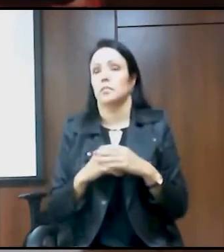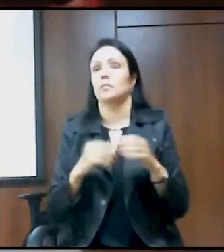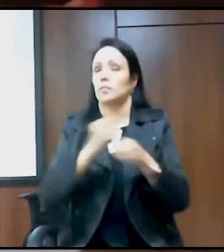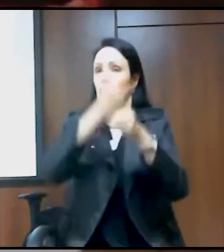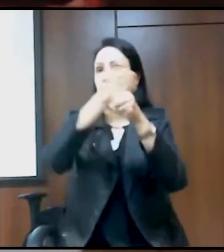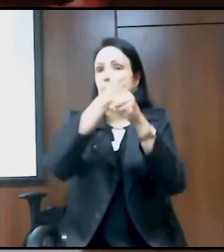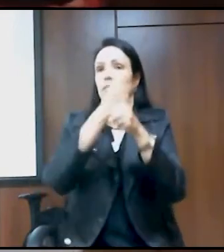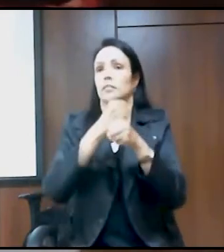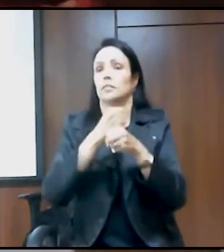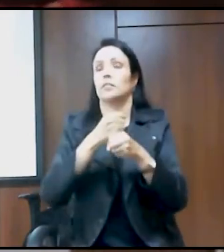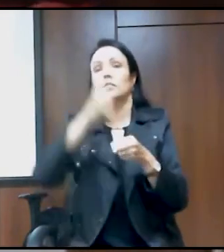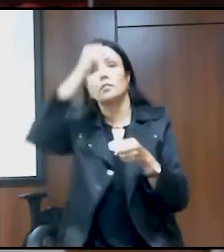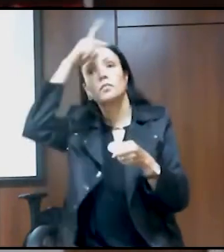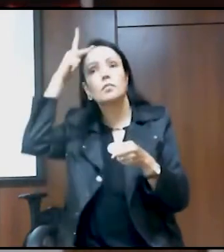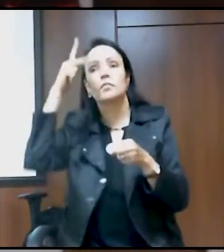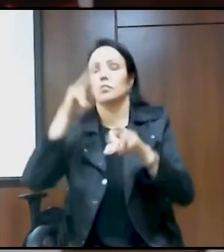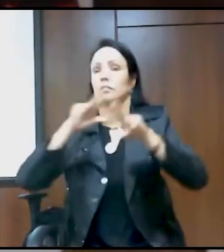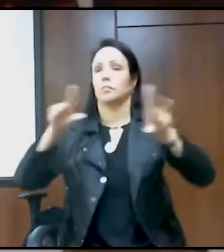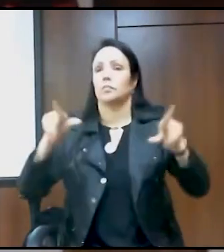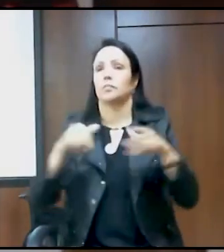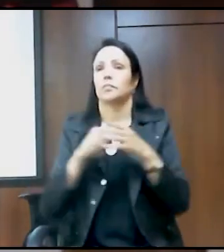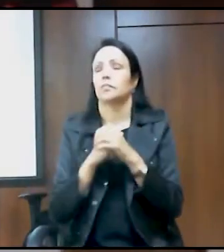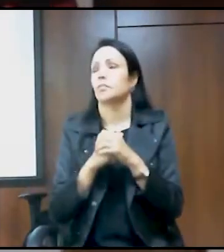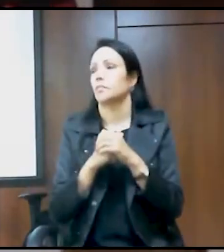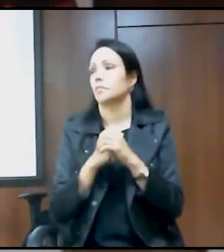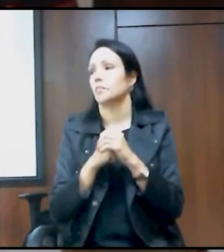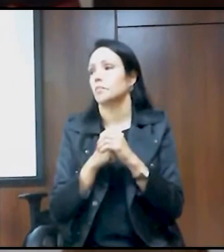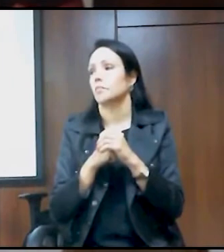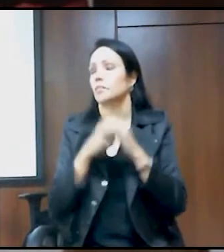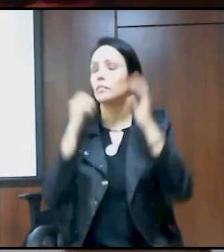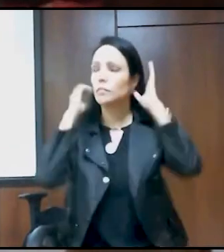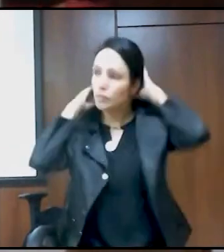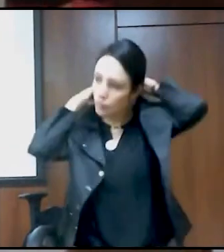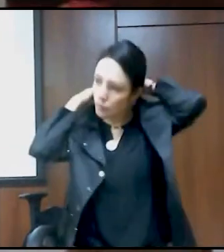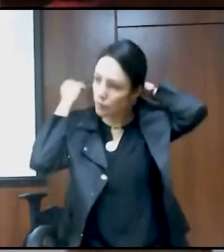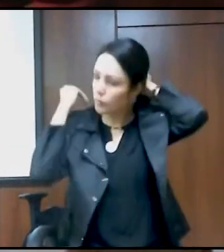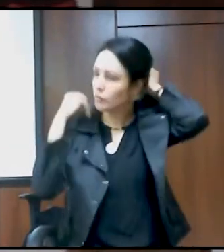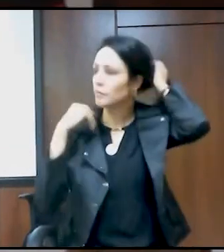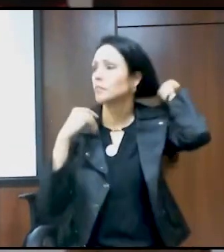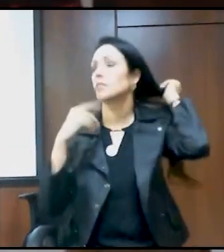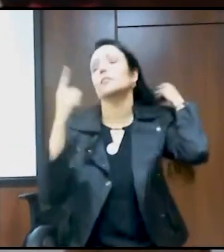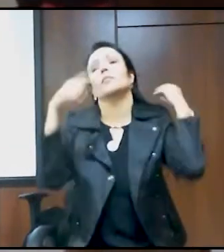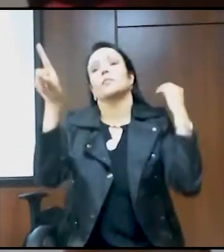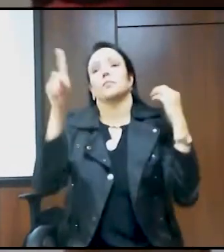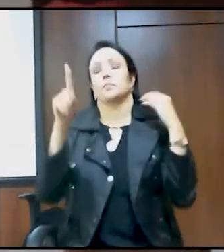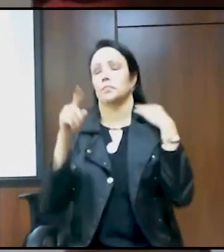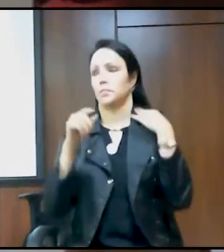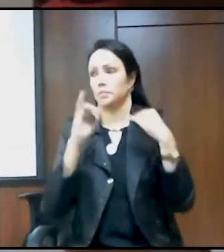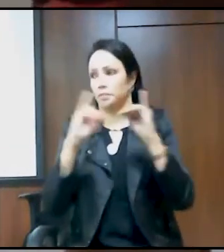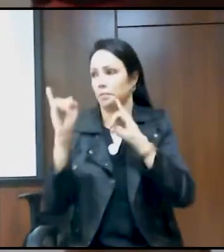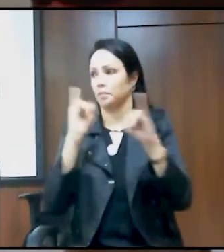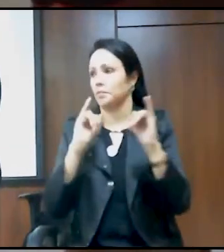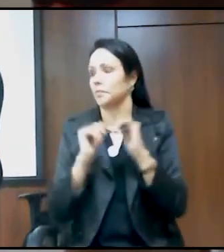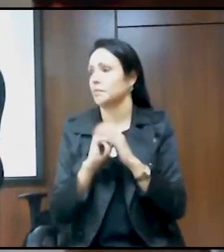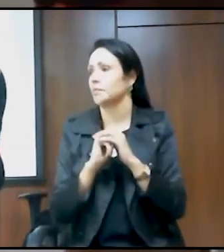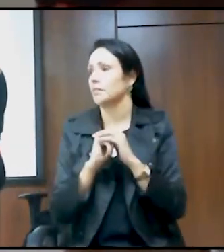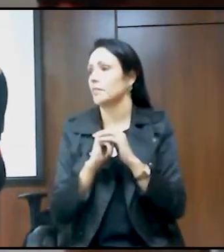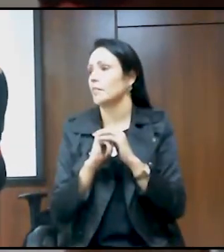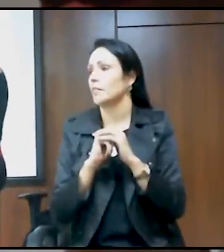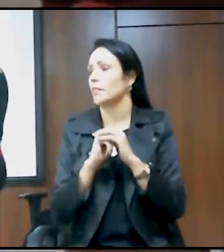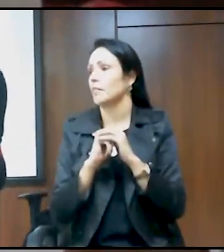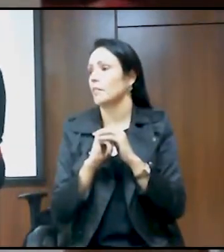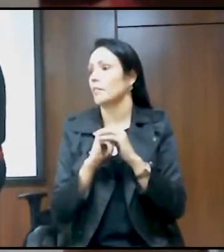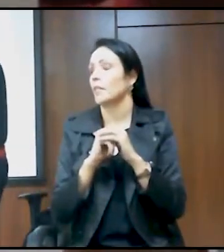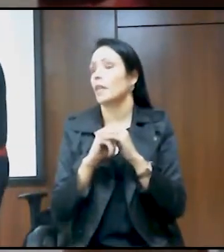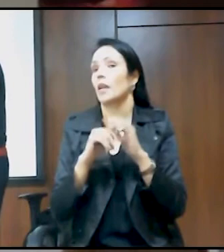obras da prefeitura e tudo mais, né? Rapidinho, só alguns últimos dados. Isso daqui